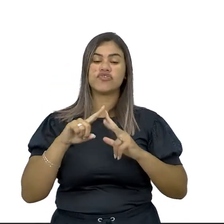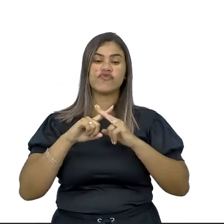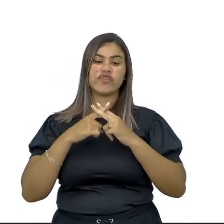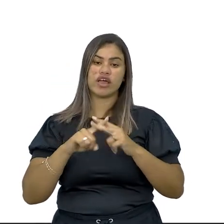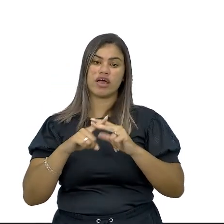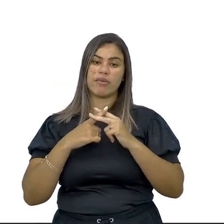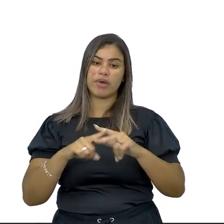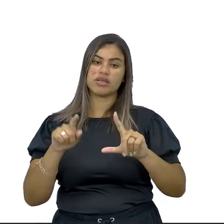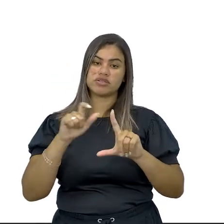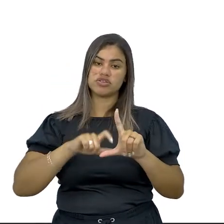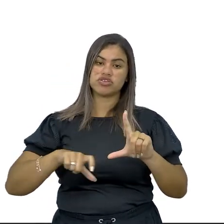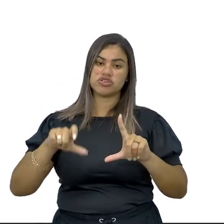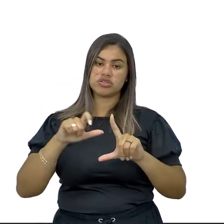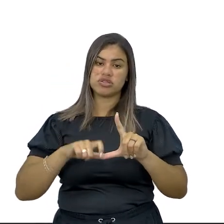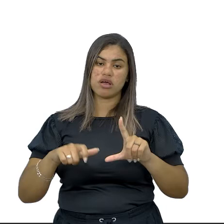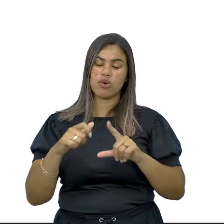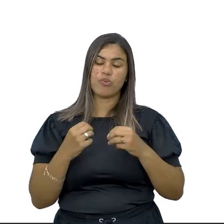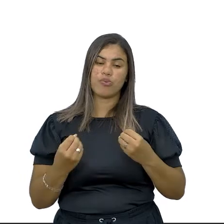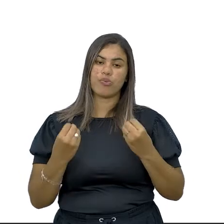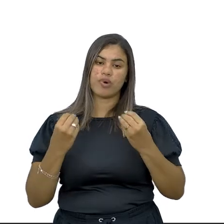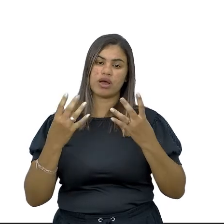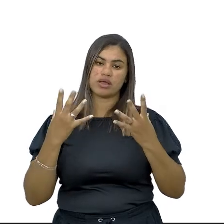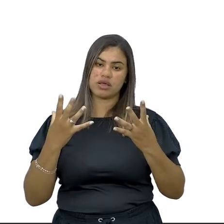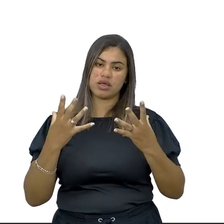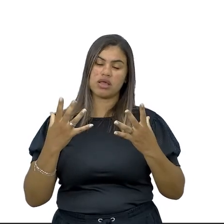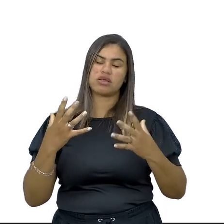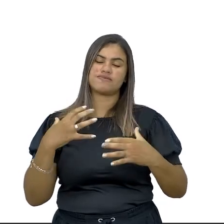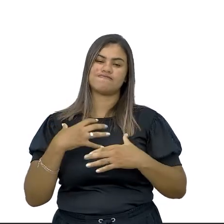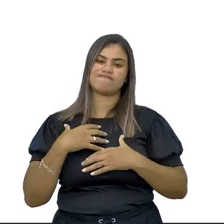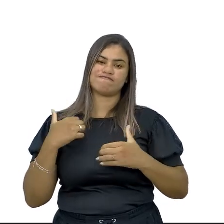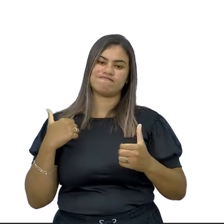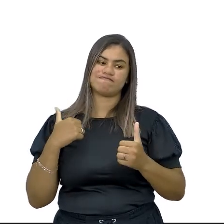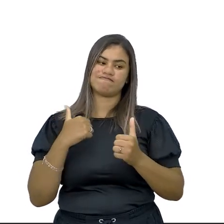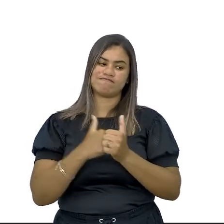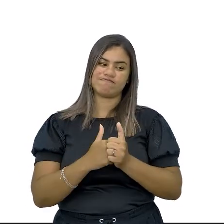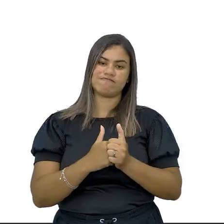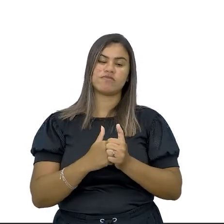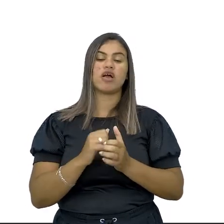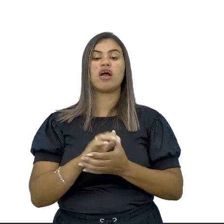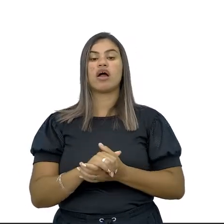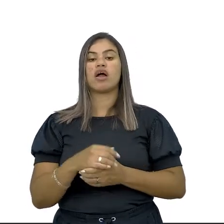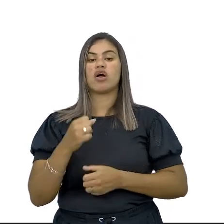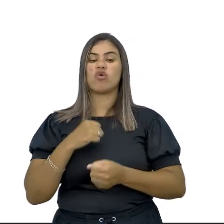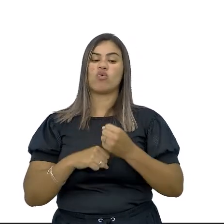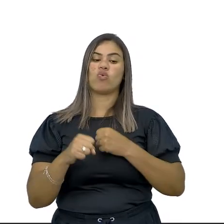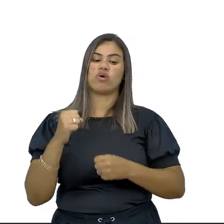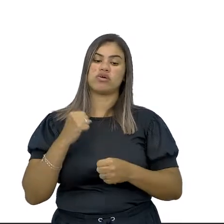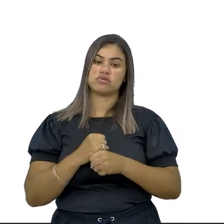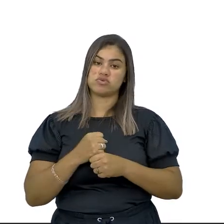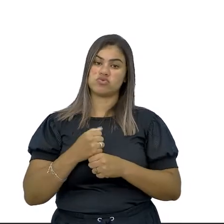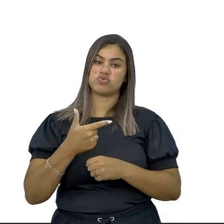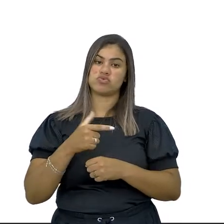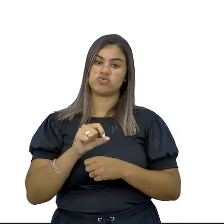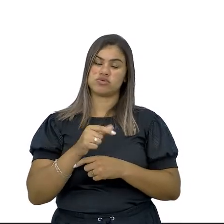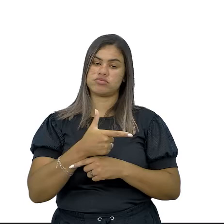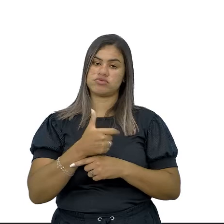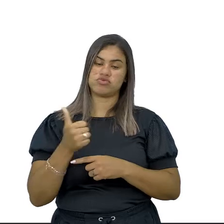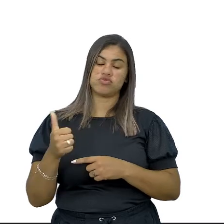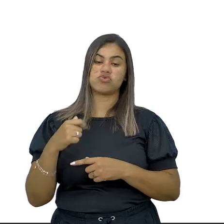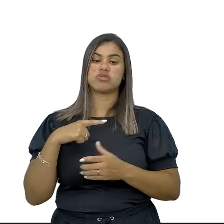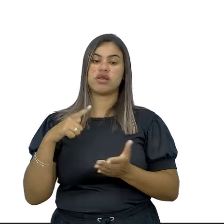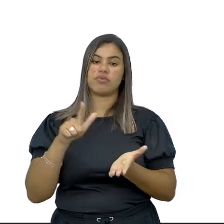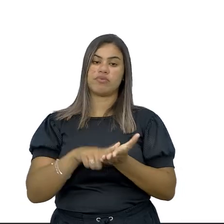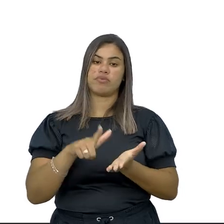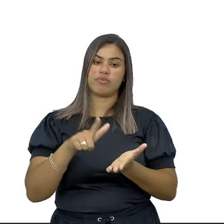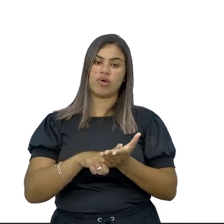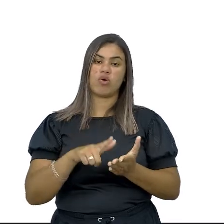ferramentas digitais para que possamos nos aproximar. O ano passado, nós utilizamos um formulário online e